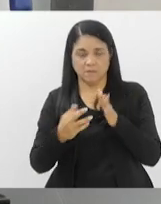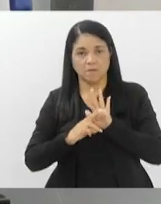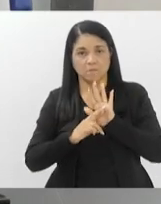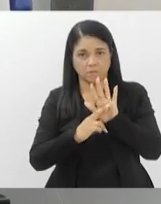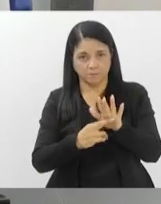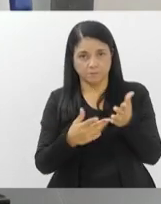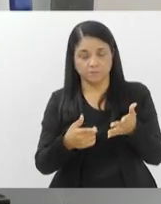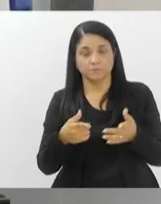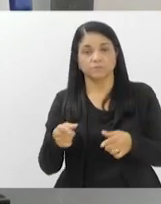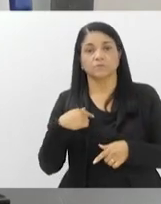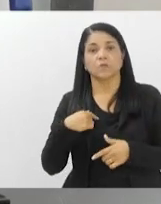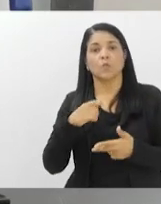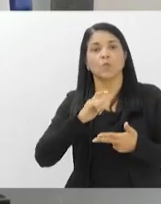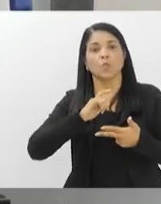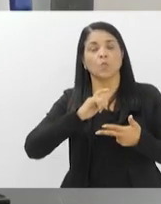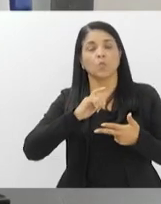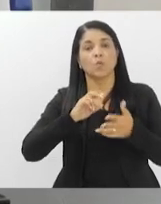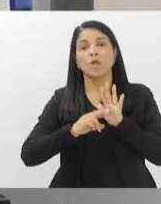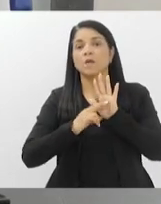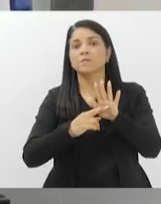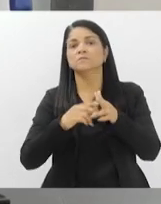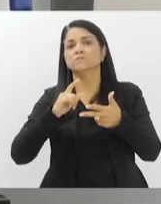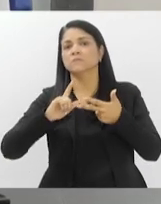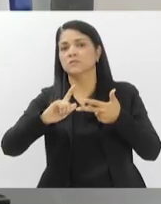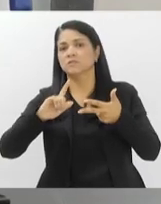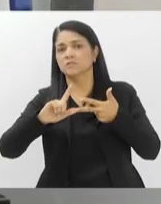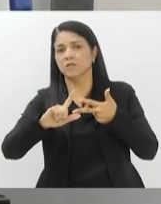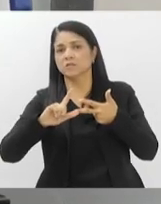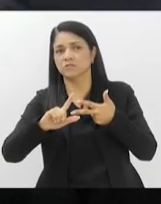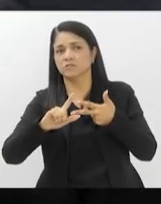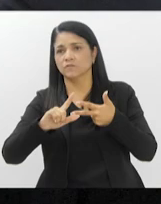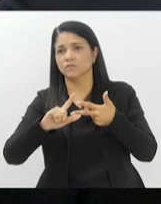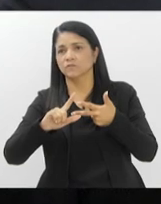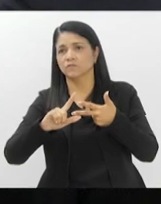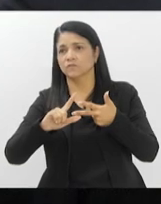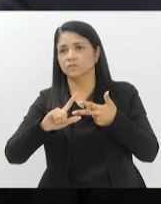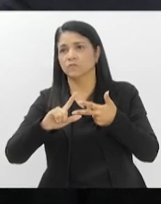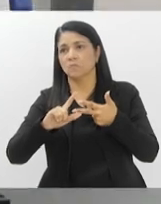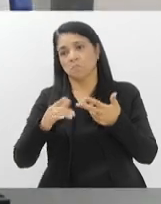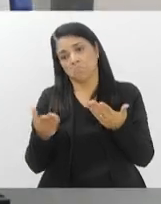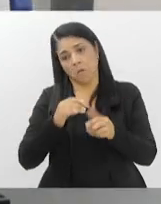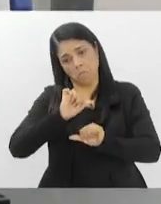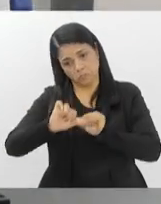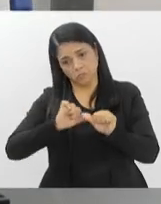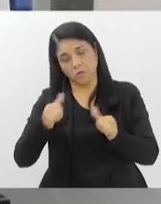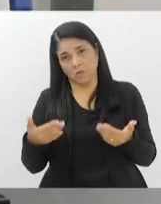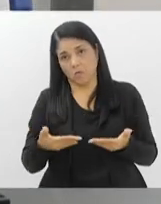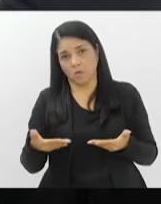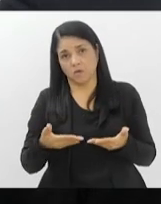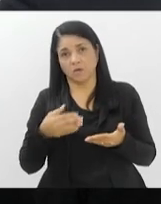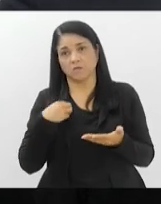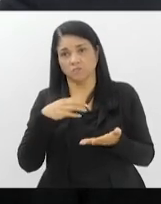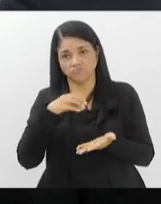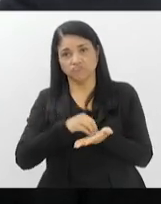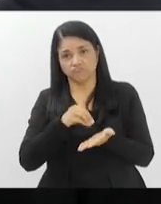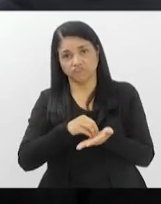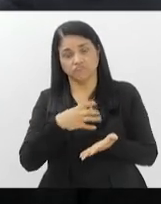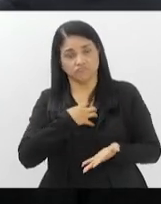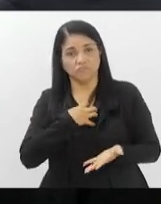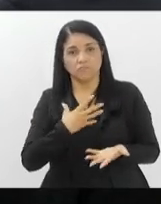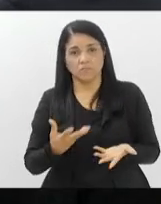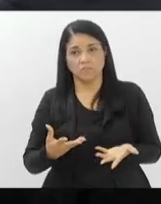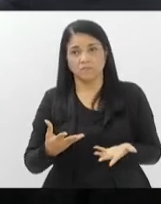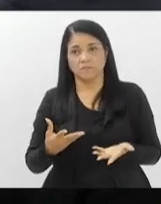do Legislativo. Não, eu senti uma outra falta, não foi ela. A gente pode alterar agora. Eu senti falta, senhor presidente.